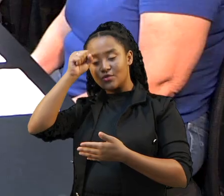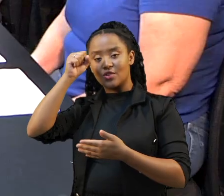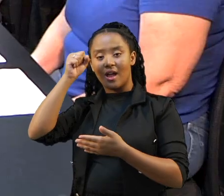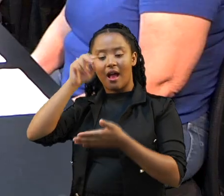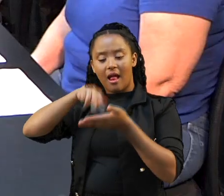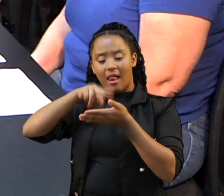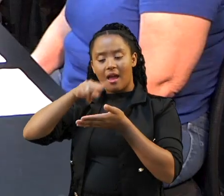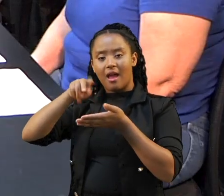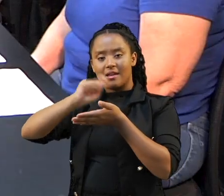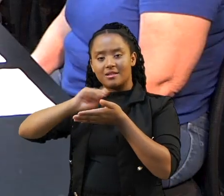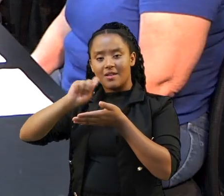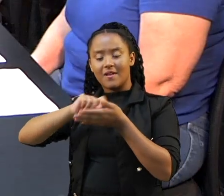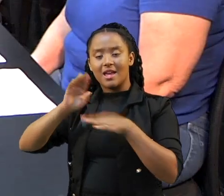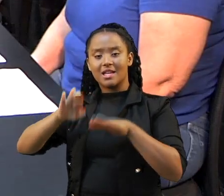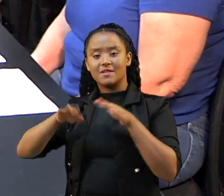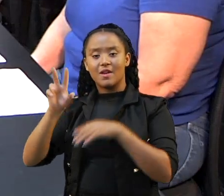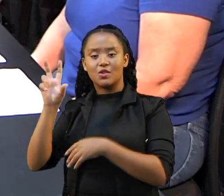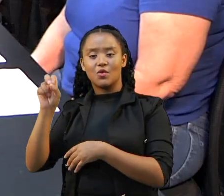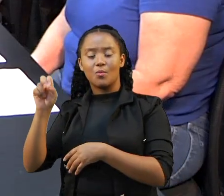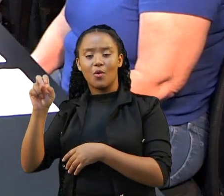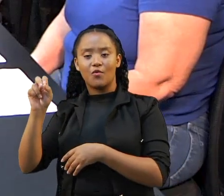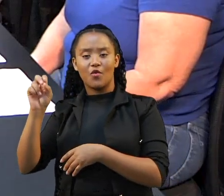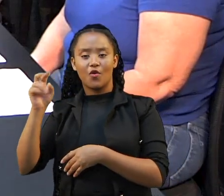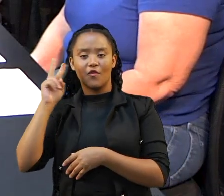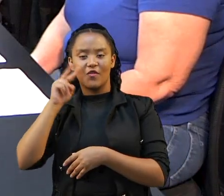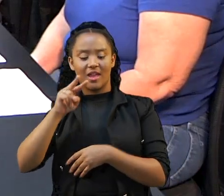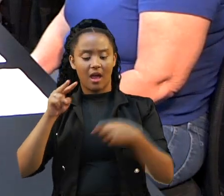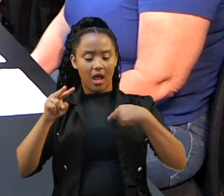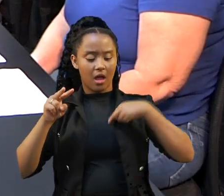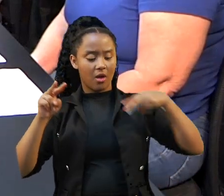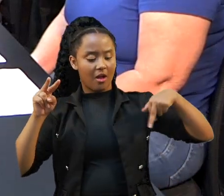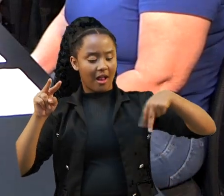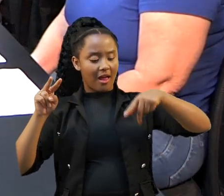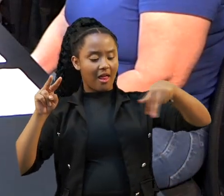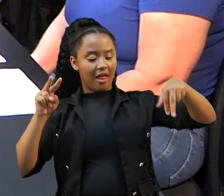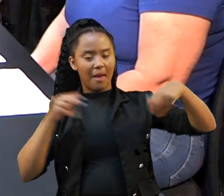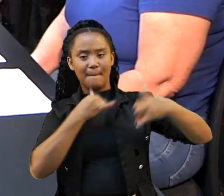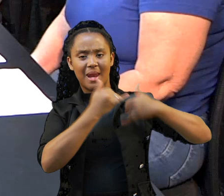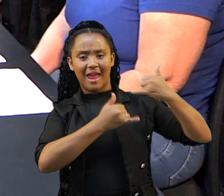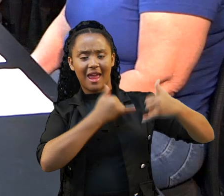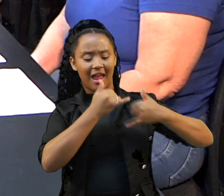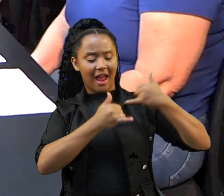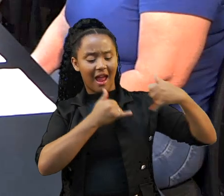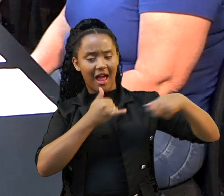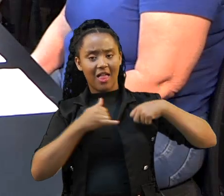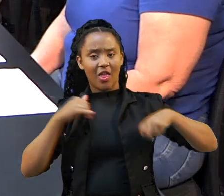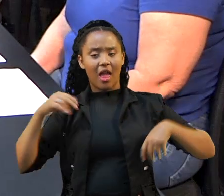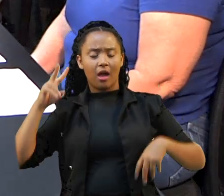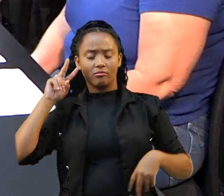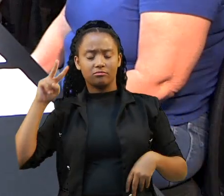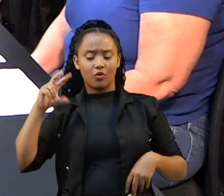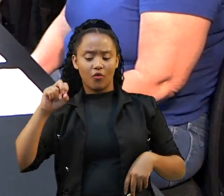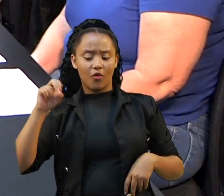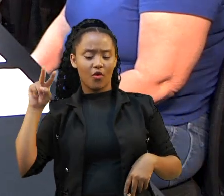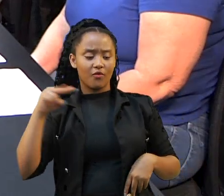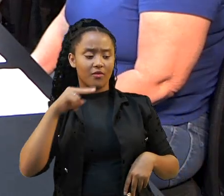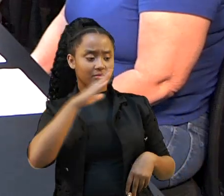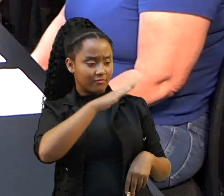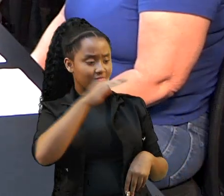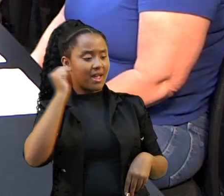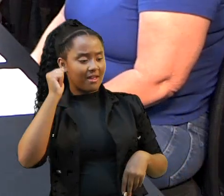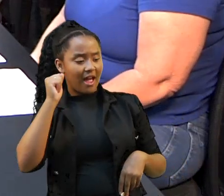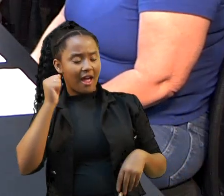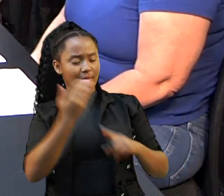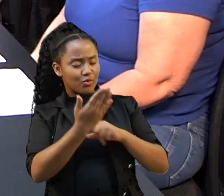ele me parava enquanto eu estava correndo, brincando, fazendo outras coisas e me chamava, pedia para me escrever o que ele estava me falando. E depois